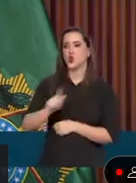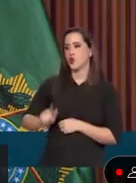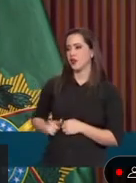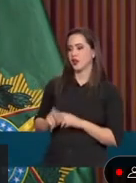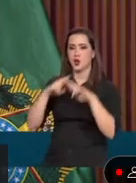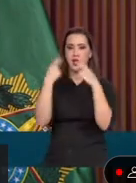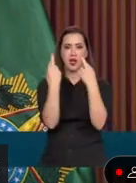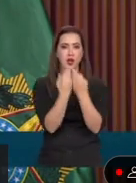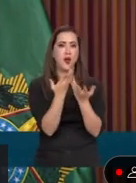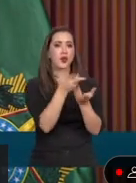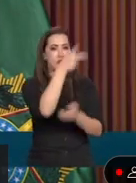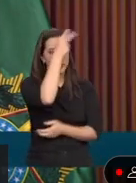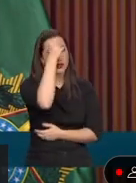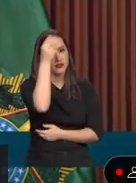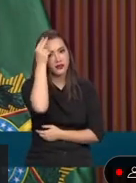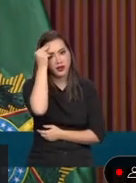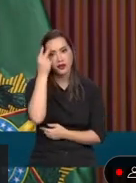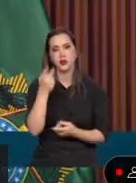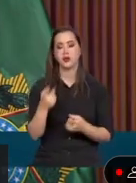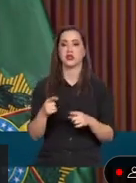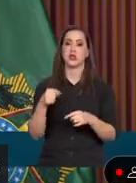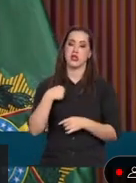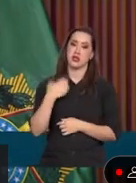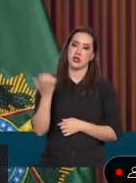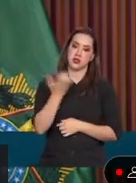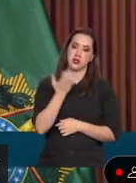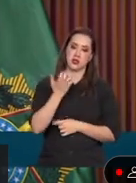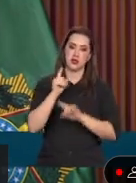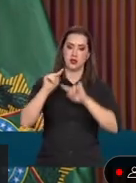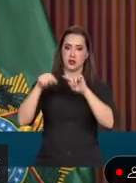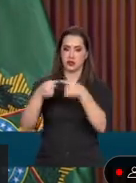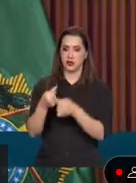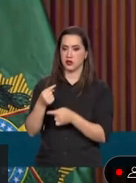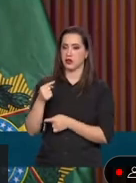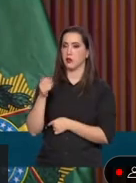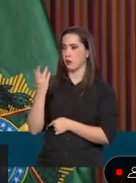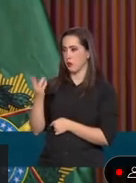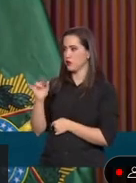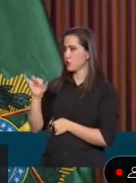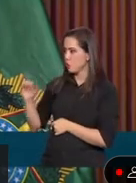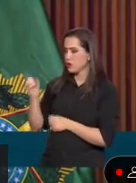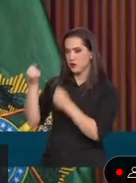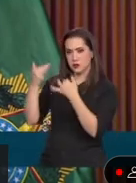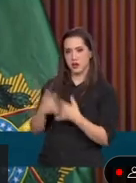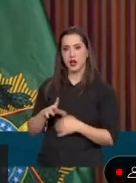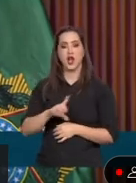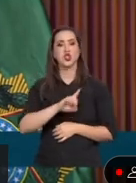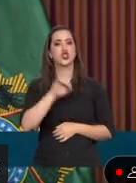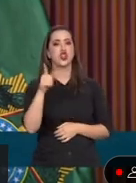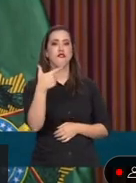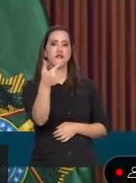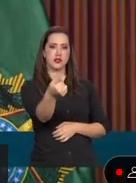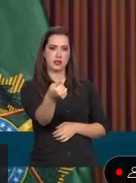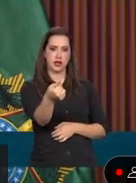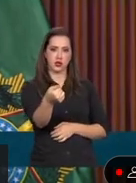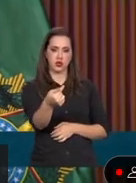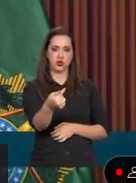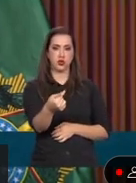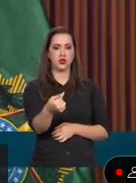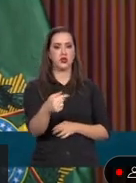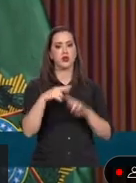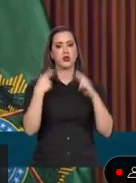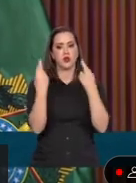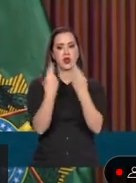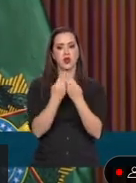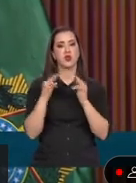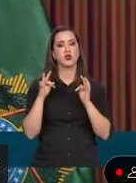não é fácil reunir os prefeitos. E eu quero, depois o Rui vai falar um pouquinho, eu quero, dia 27, fazer uma